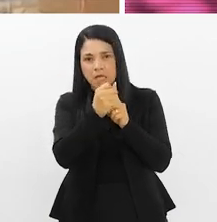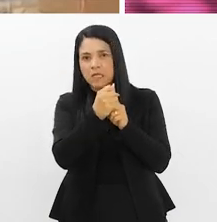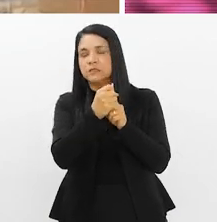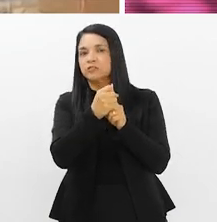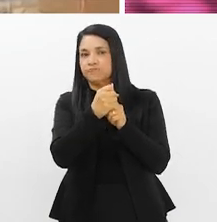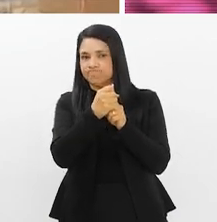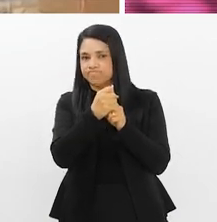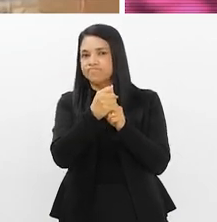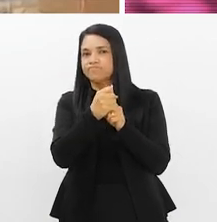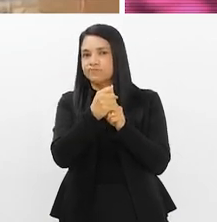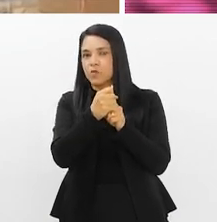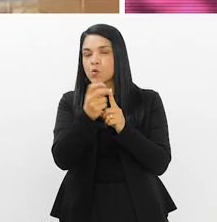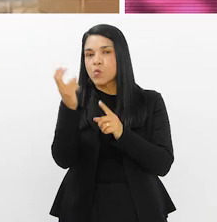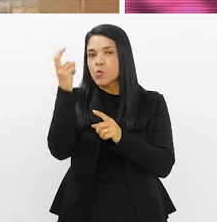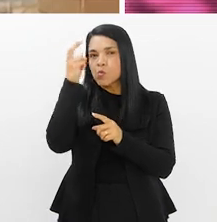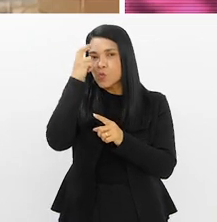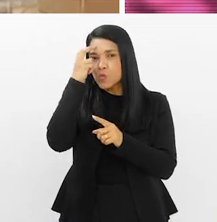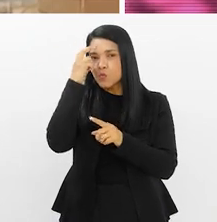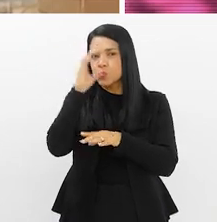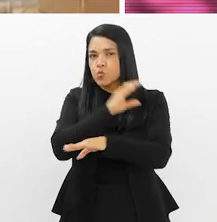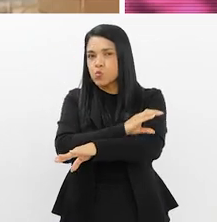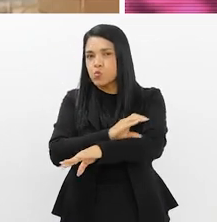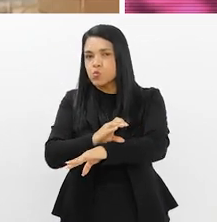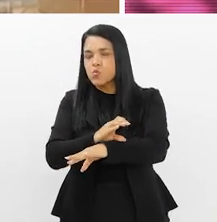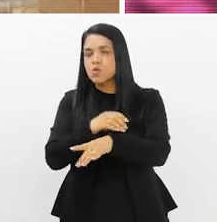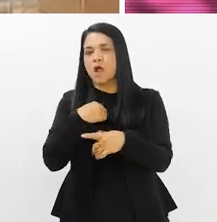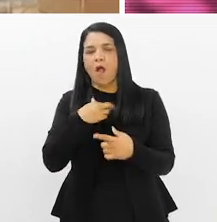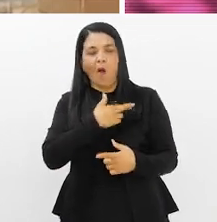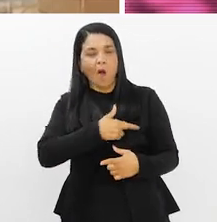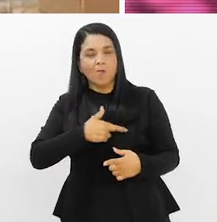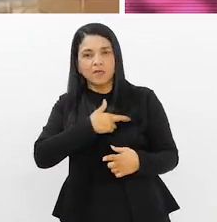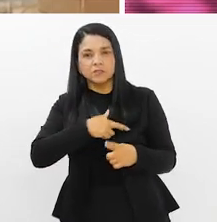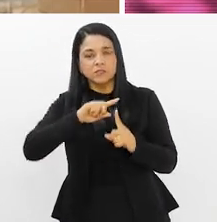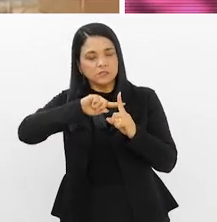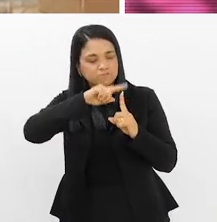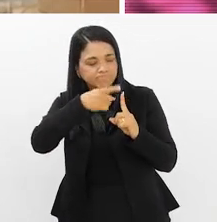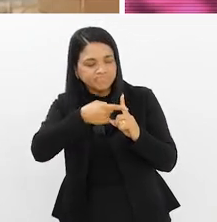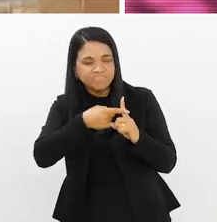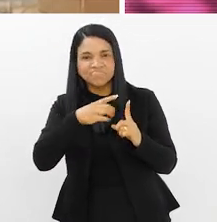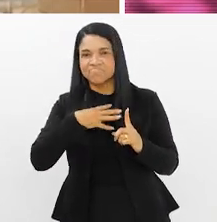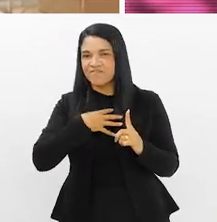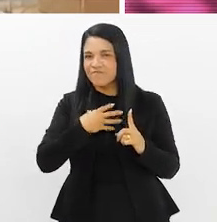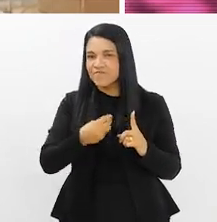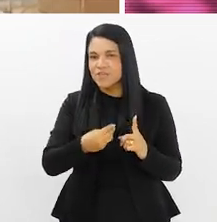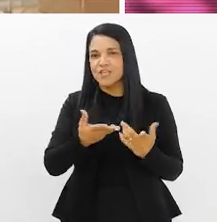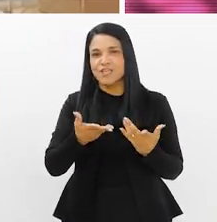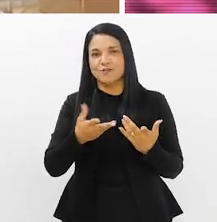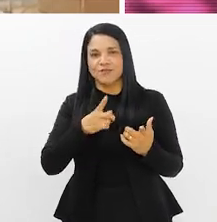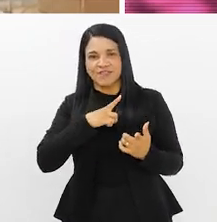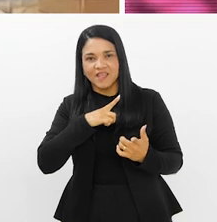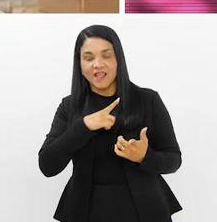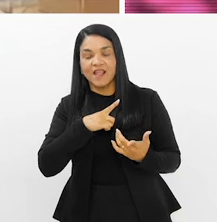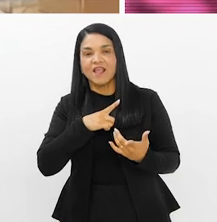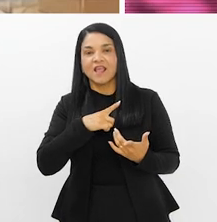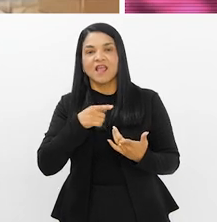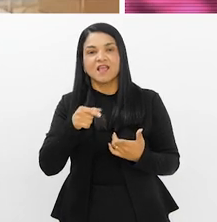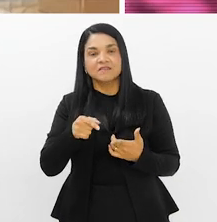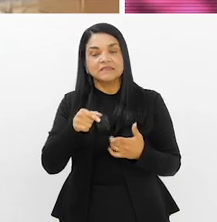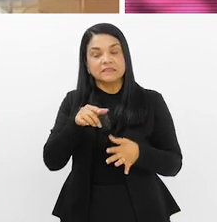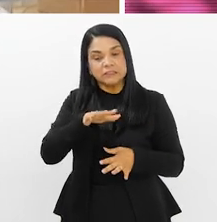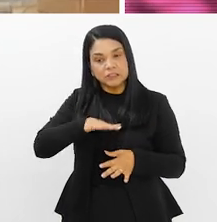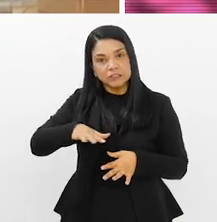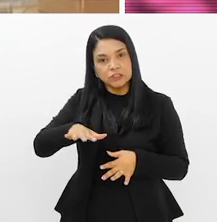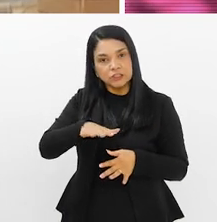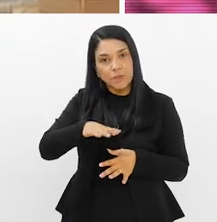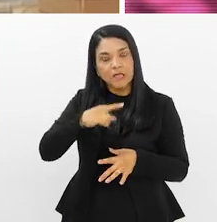nossa sociedade, né, que cultua a maternidade, que romantiza a maternidade. Então,